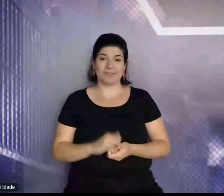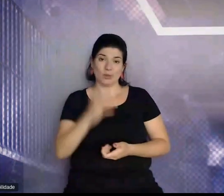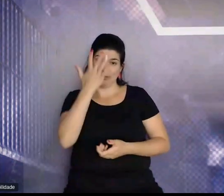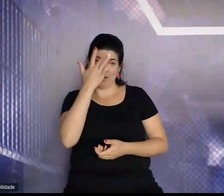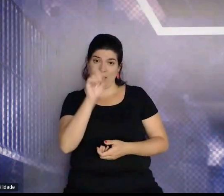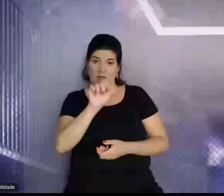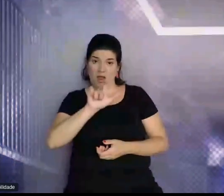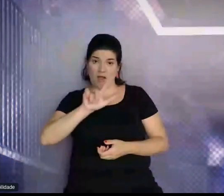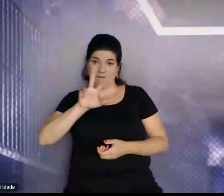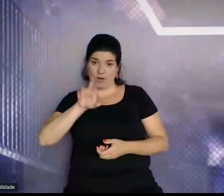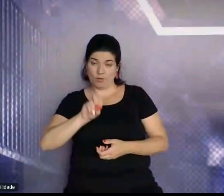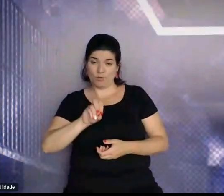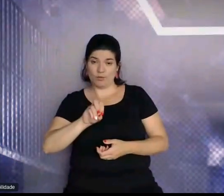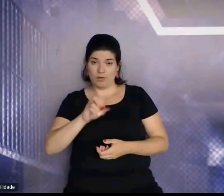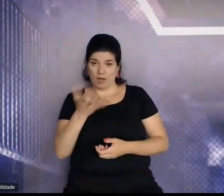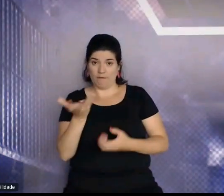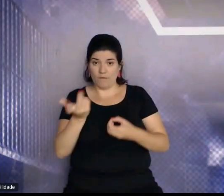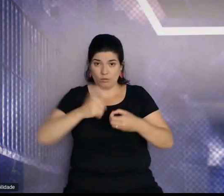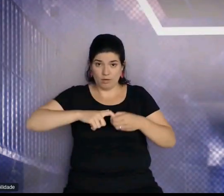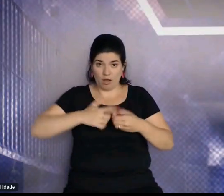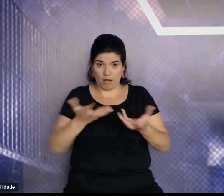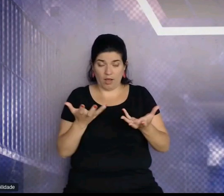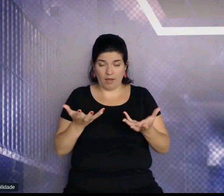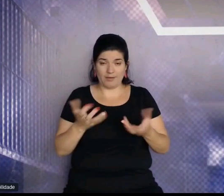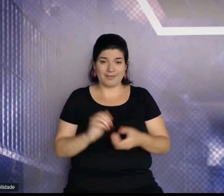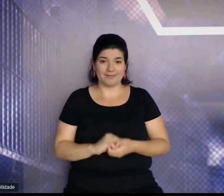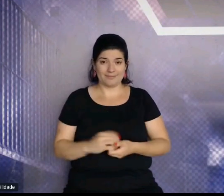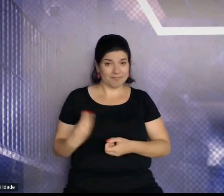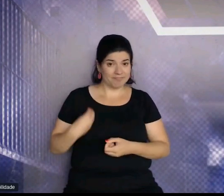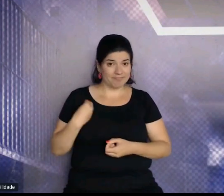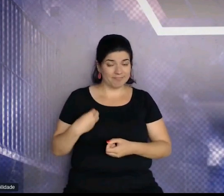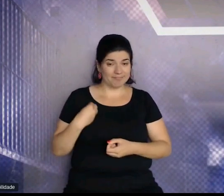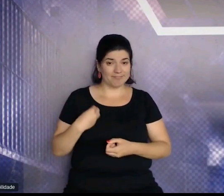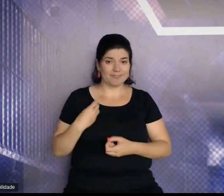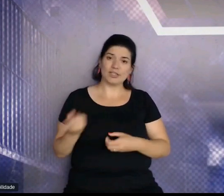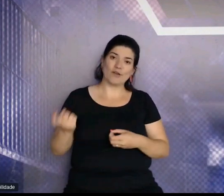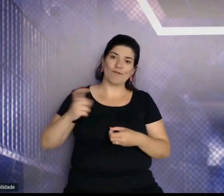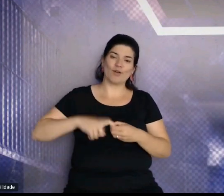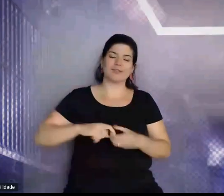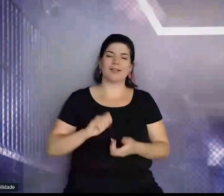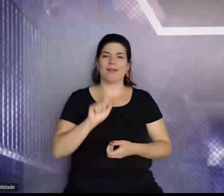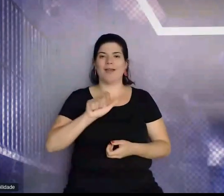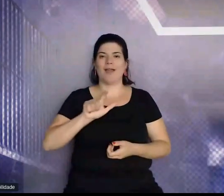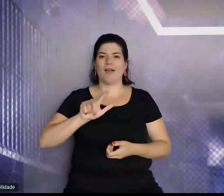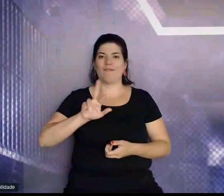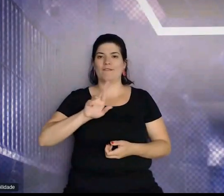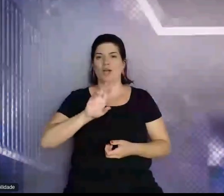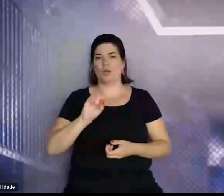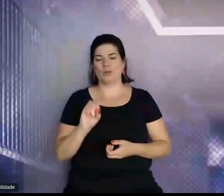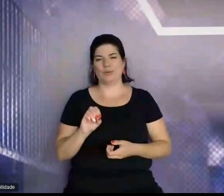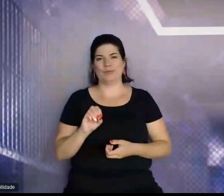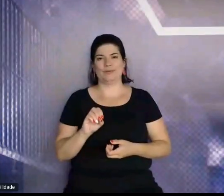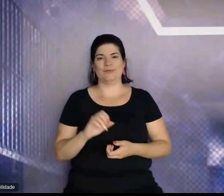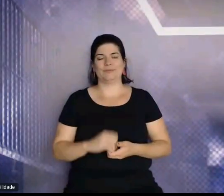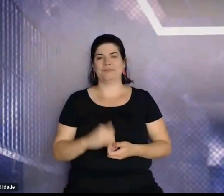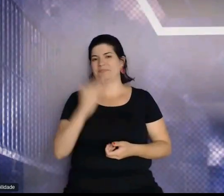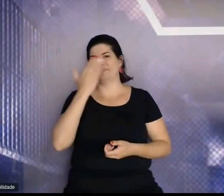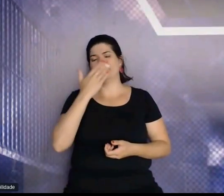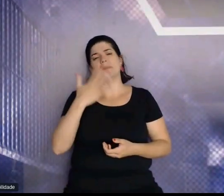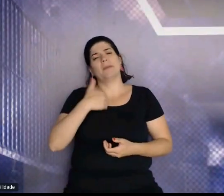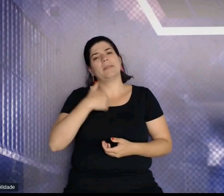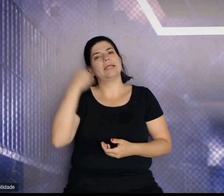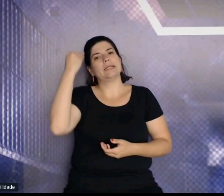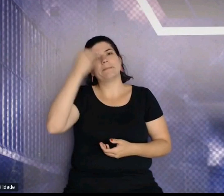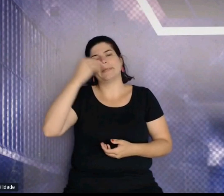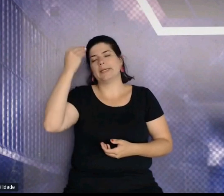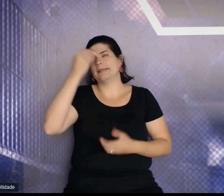quer voltar também para agradecer. O Álvaro está aí? Volta, Álvaro. Enquanto ele Felipe? não volta, eu quero dizer que, para mim, foi uma